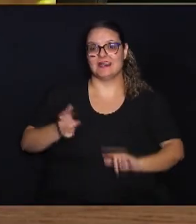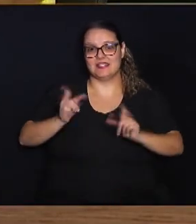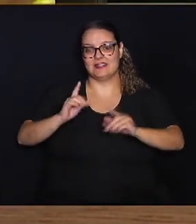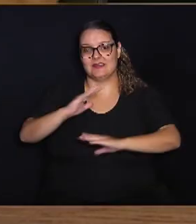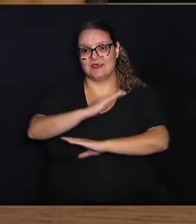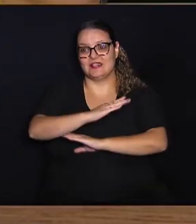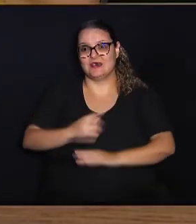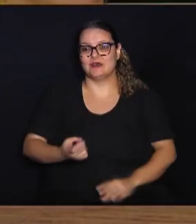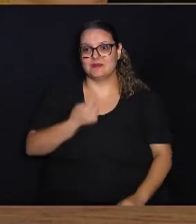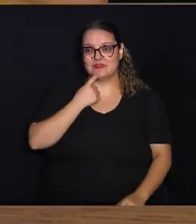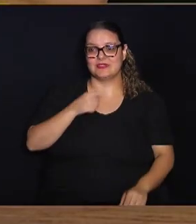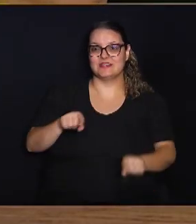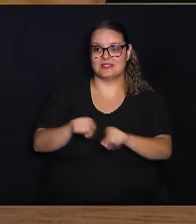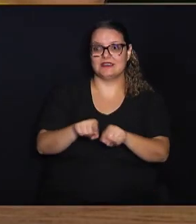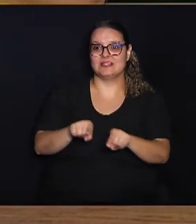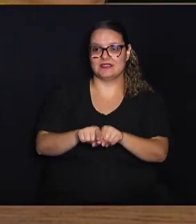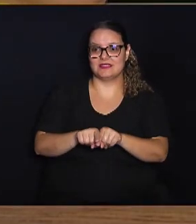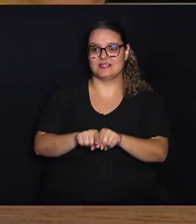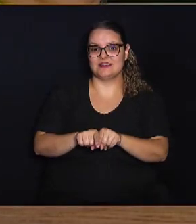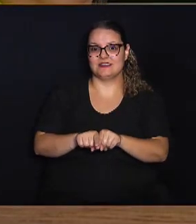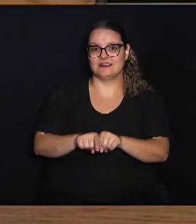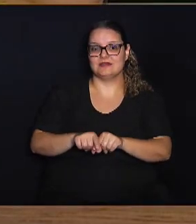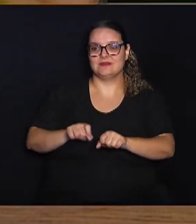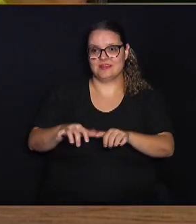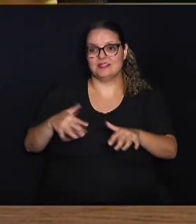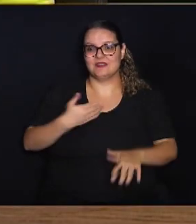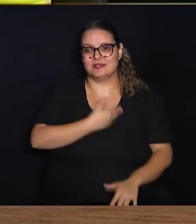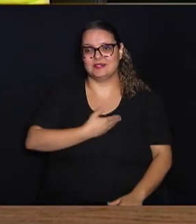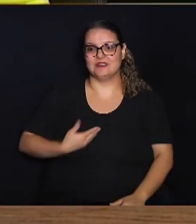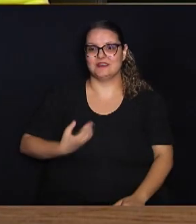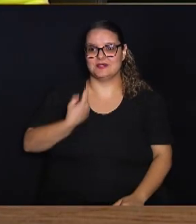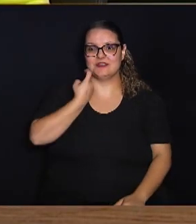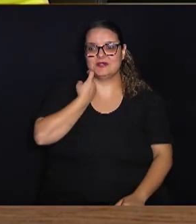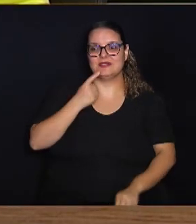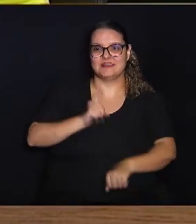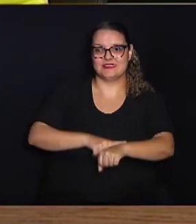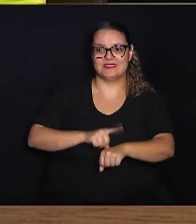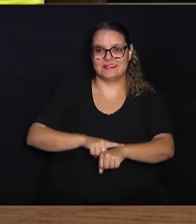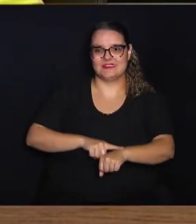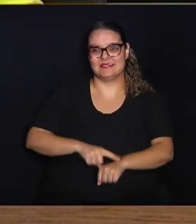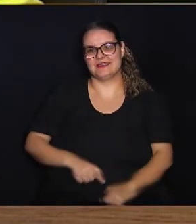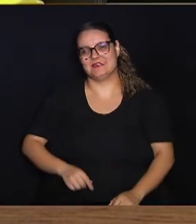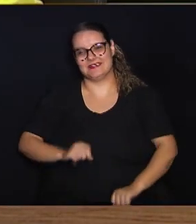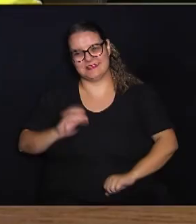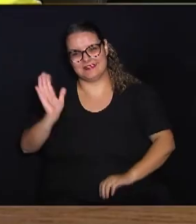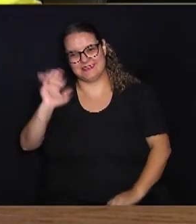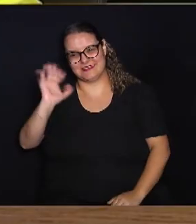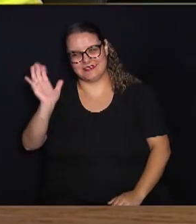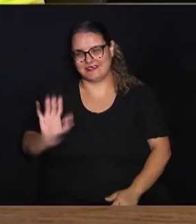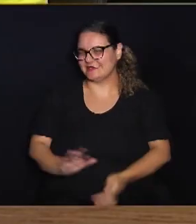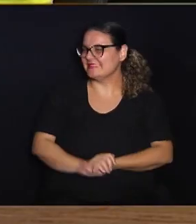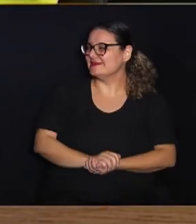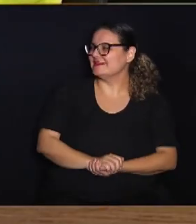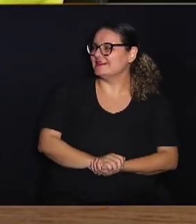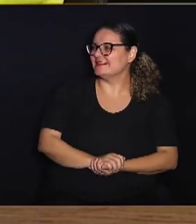Campinas também vai transmitir essa audiência pública sexta-feira, a partir das 6 horas da tarde. Tchau, tchau. Valeu.